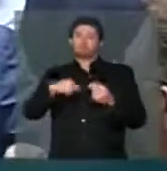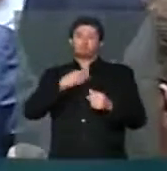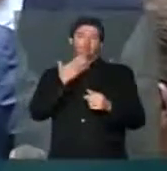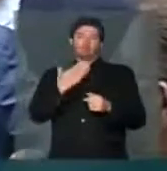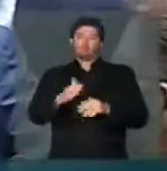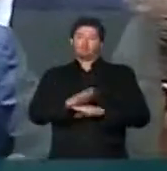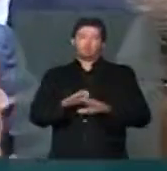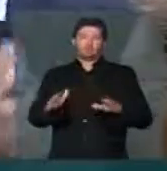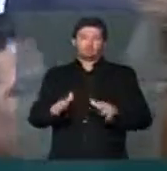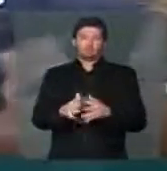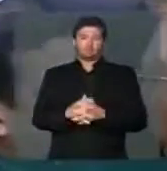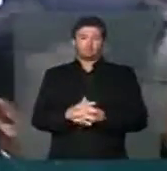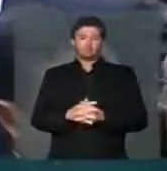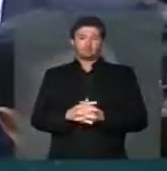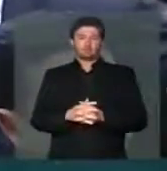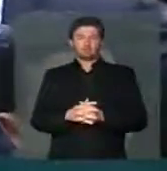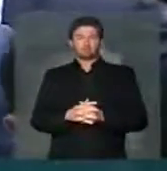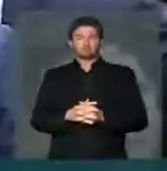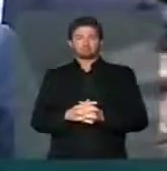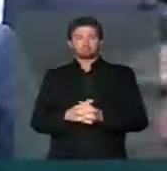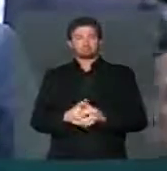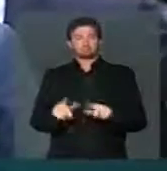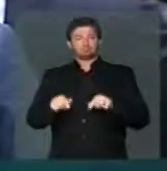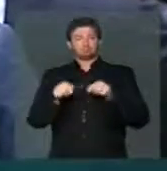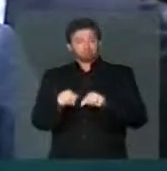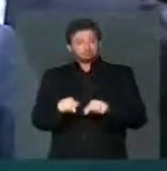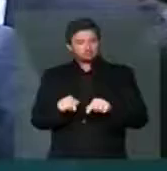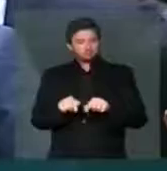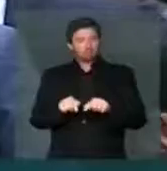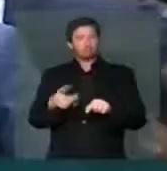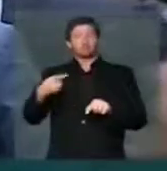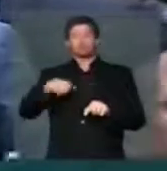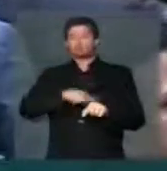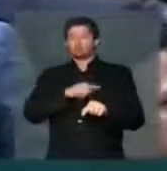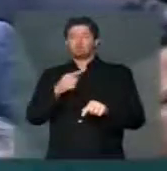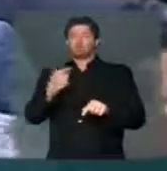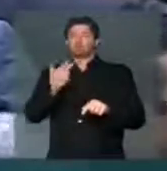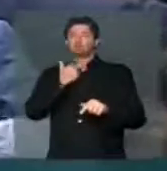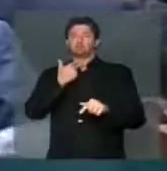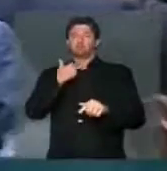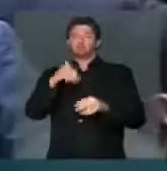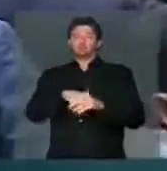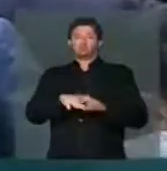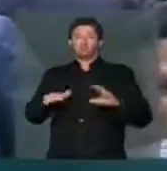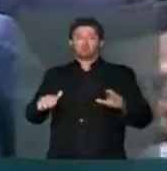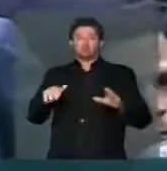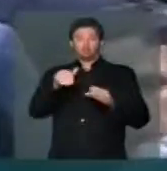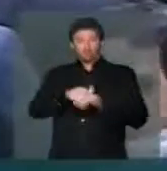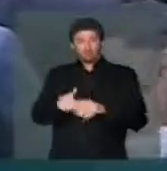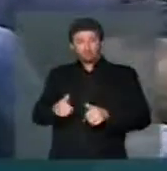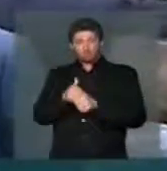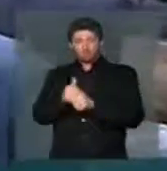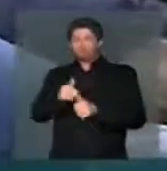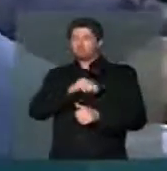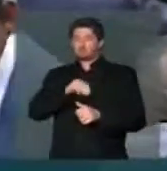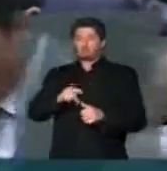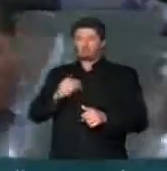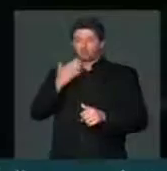votaríamos favorável a essa emenda. Mas nesse caso, nós não podemos votar. Votar com o Ministério Público, votamos